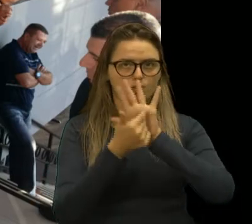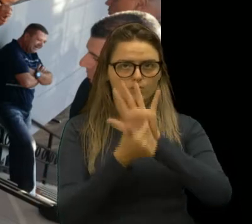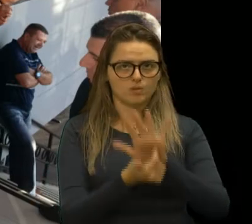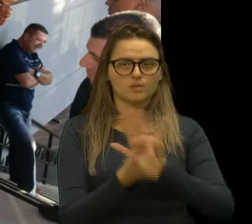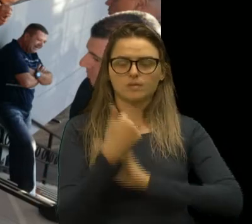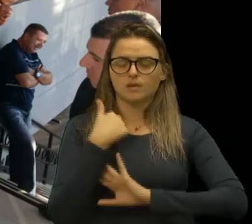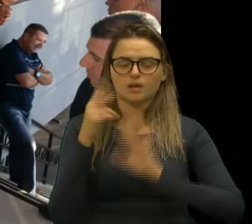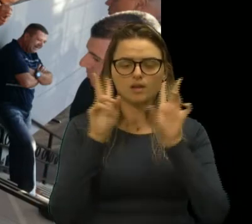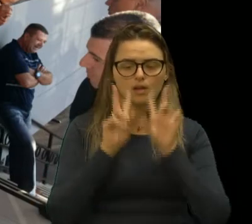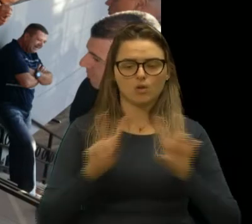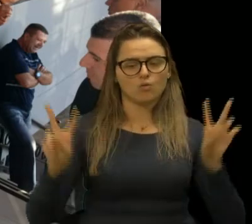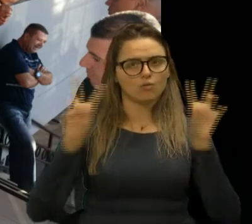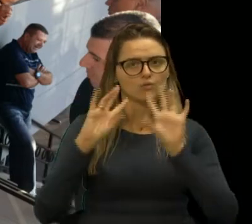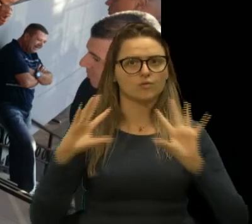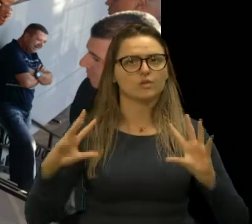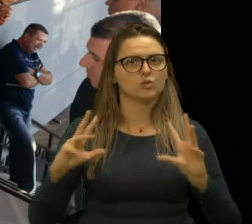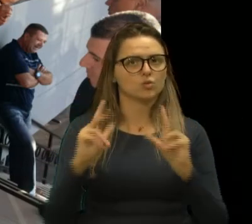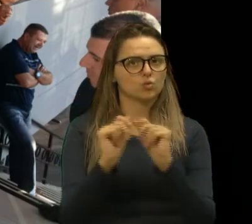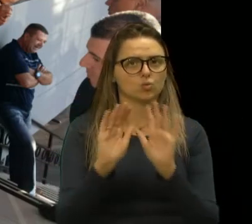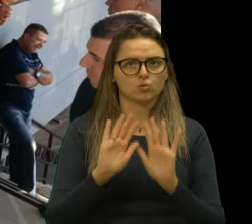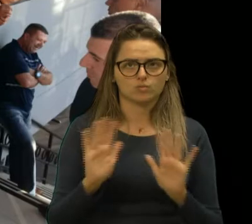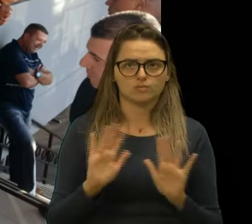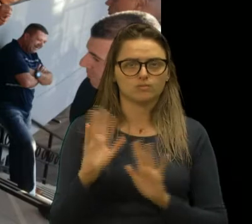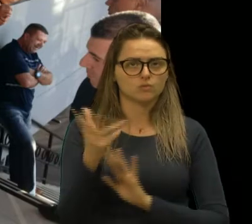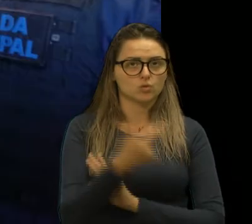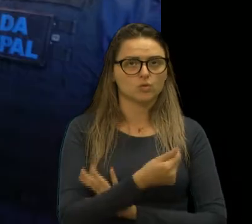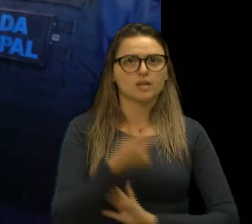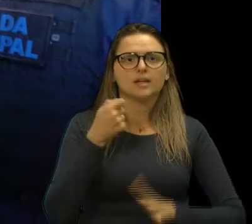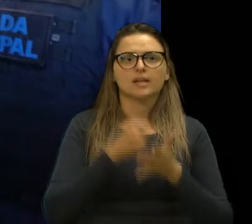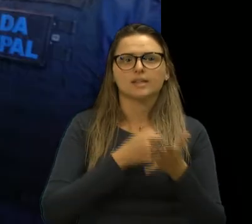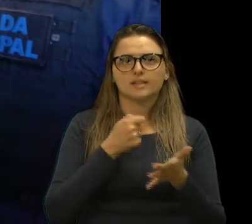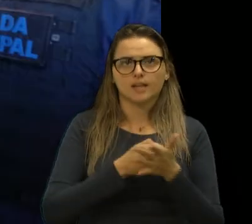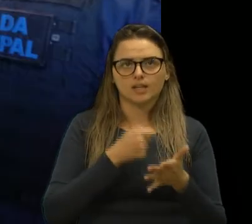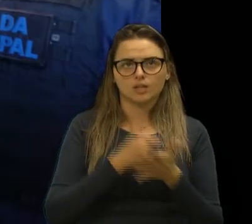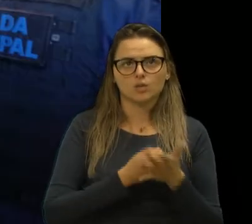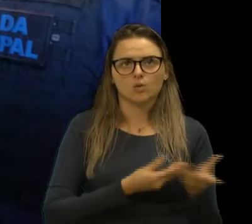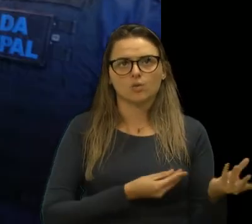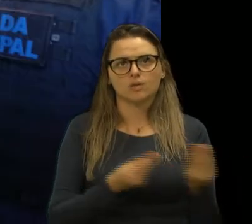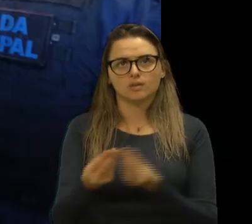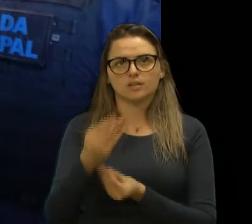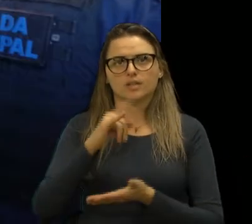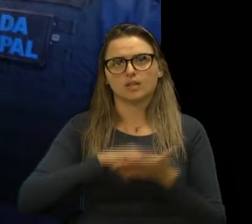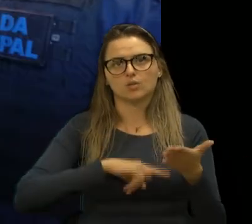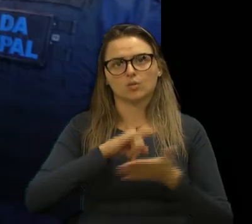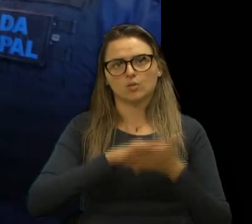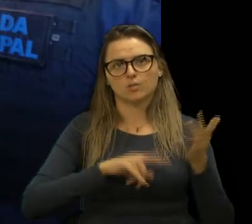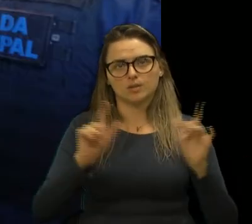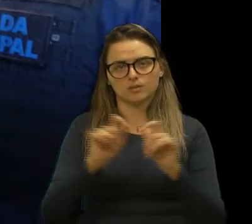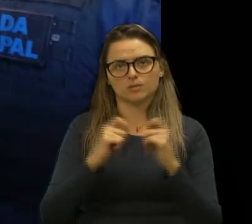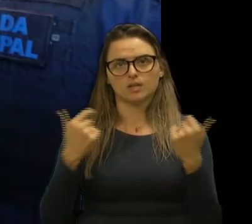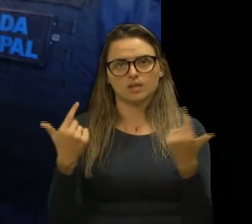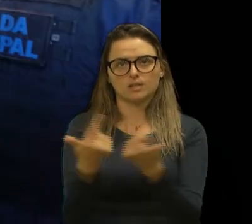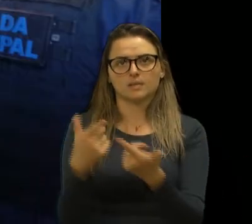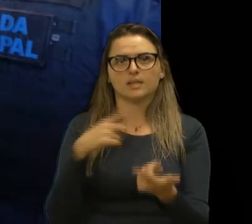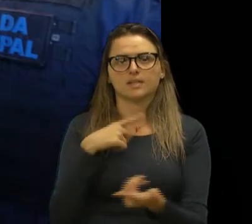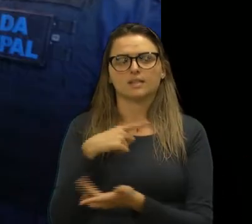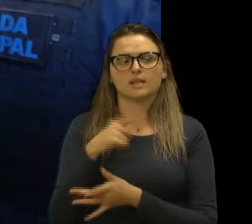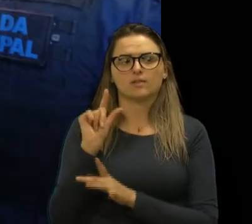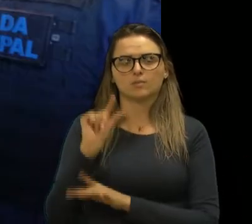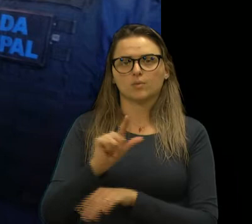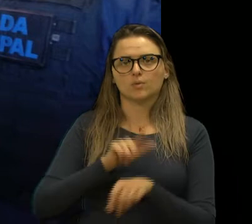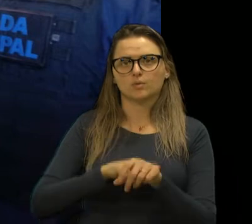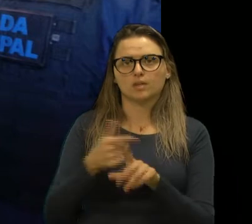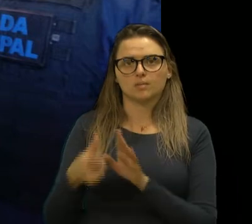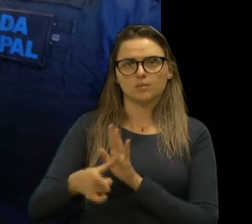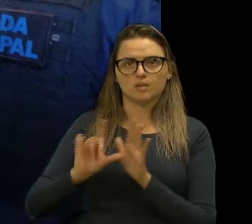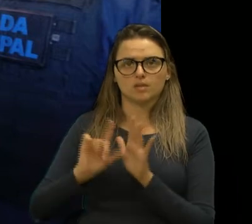e foi uma mera tentativa de entregar alguns documentos da assembléia que teve minutos antes da assembleia